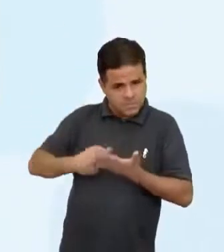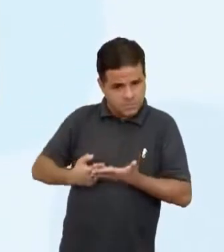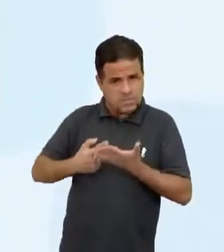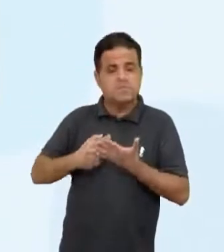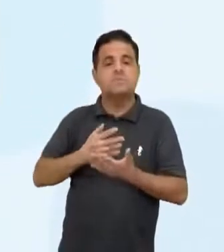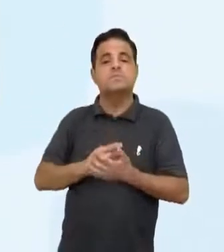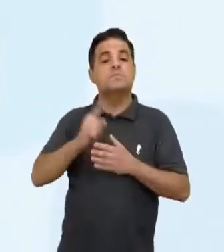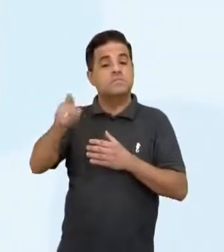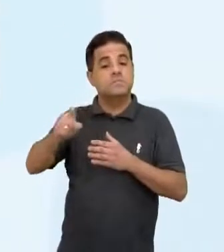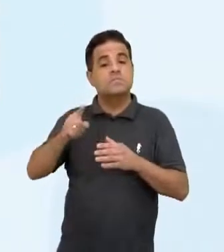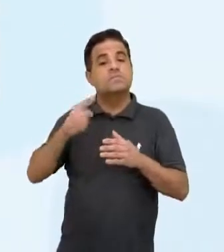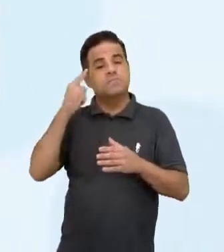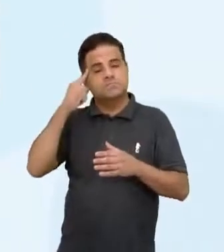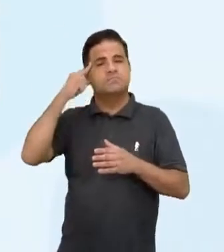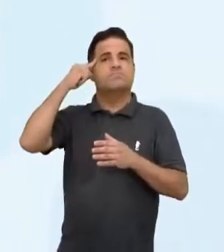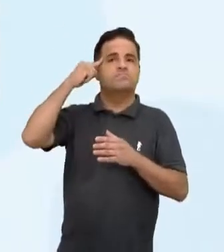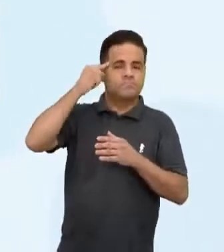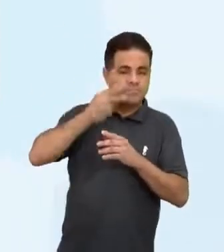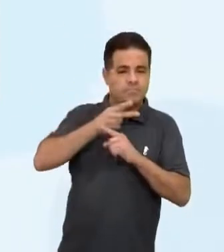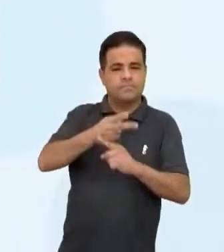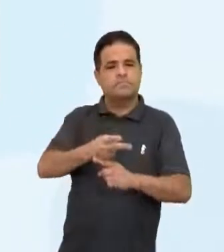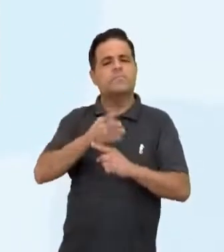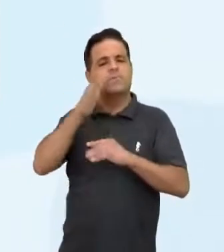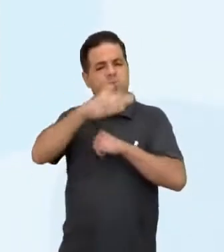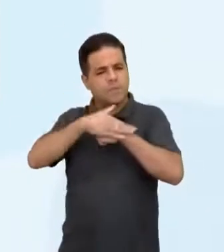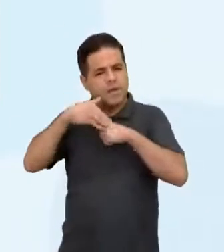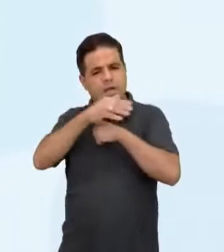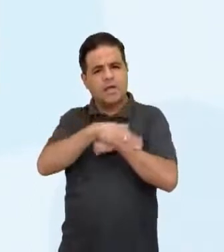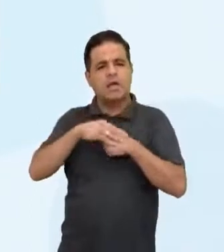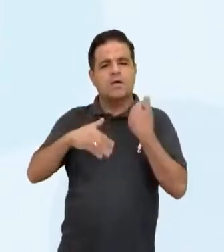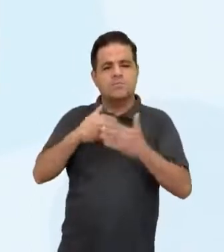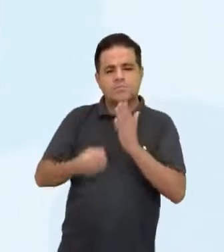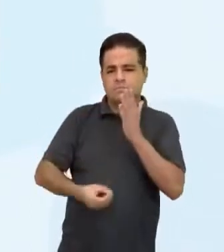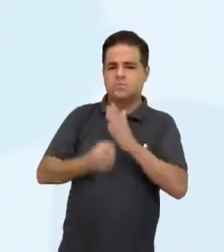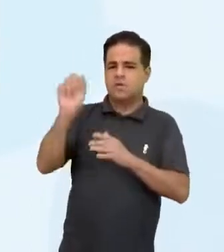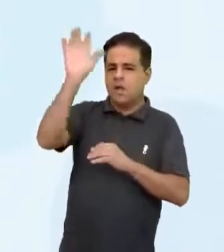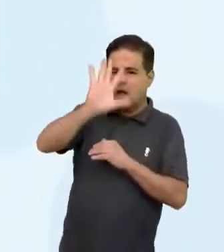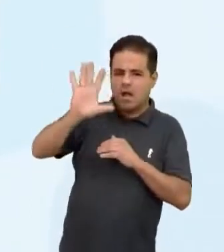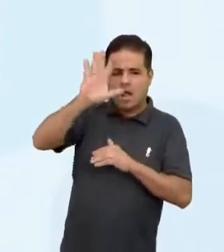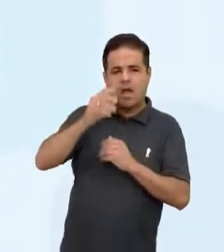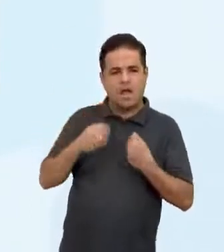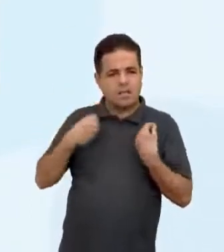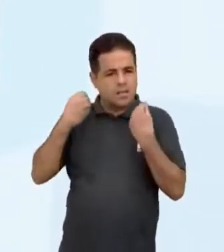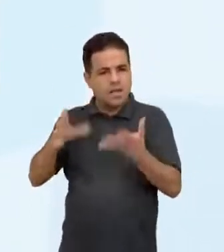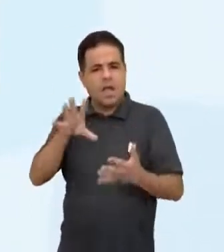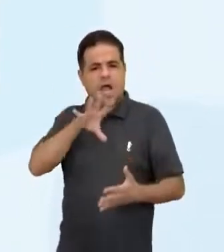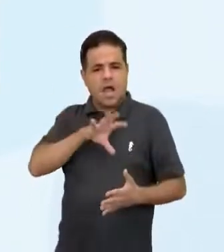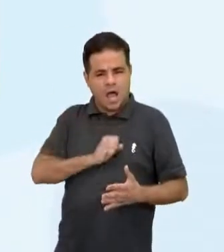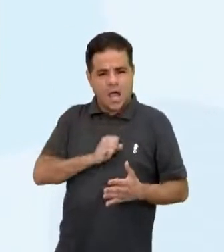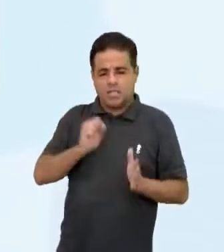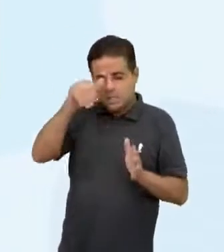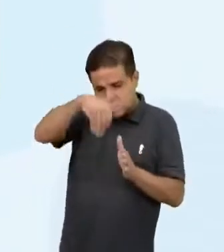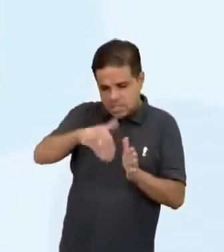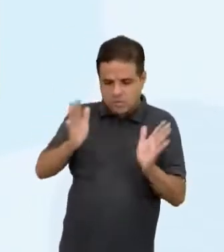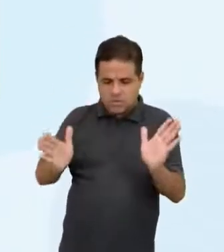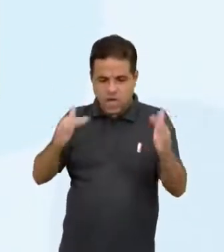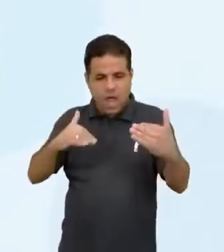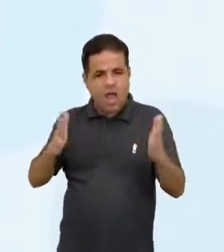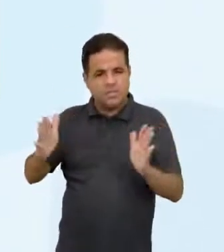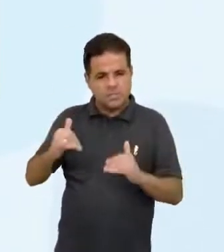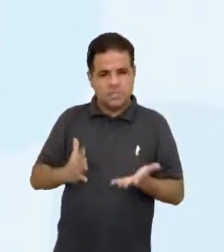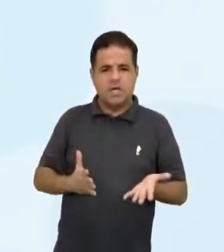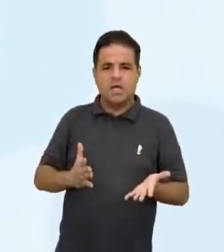tá? Lá ia eu em busca de afeto, quando surge a revelação. Entregamos amor em